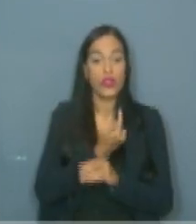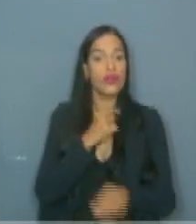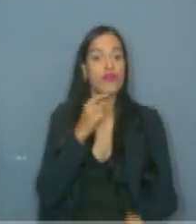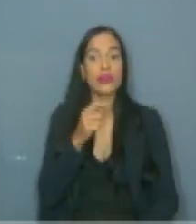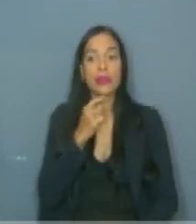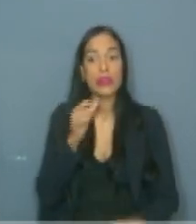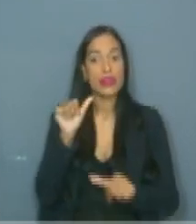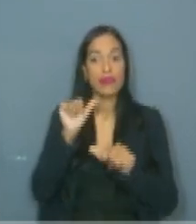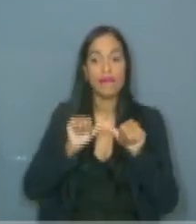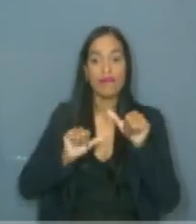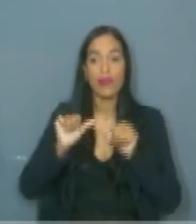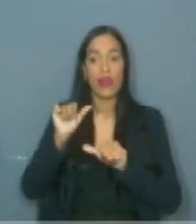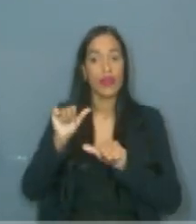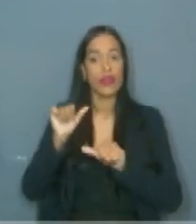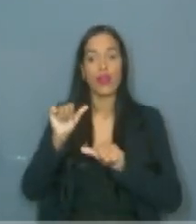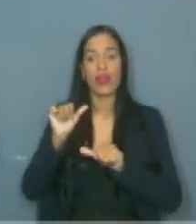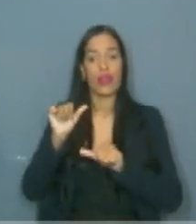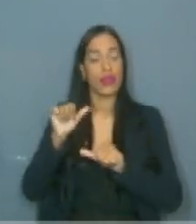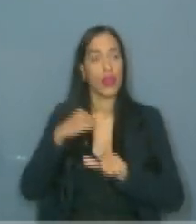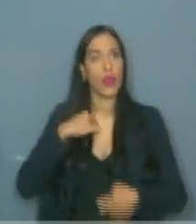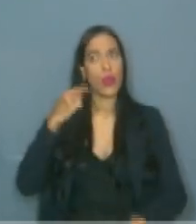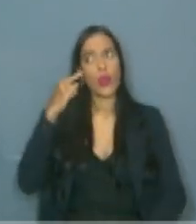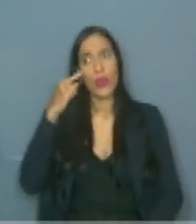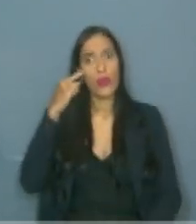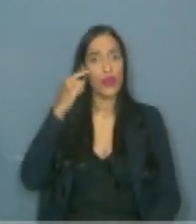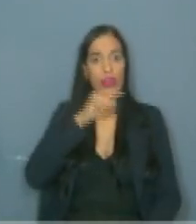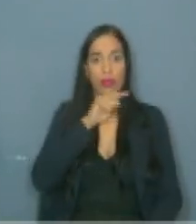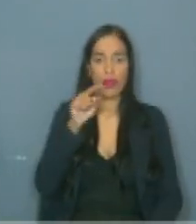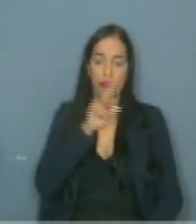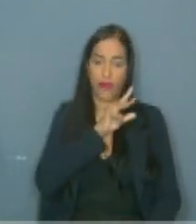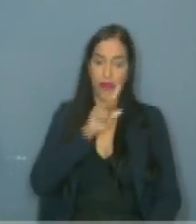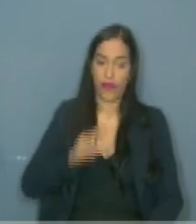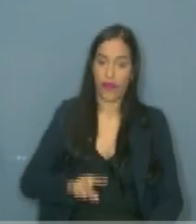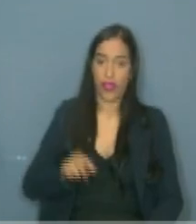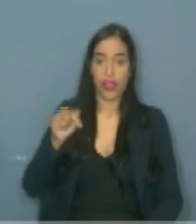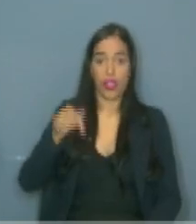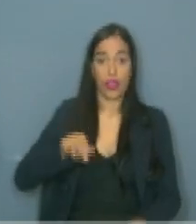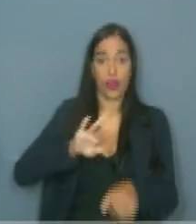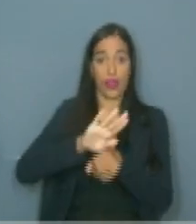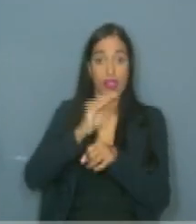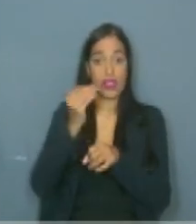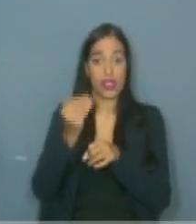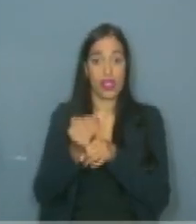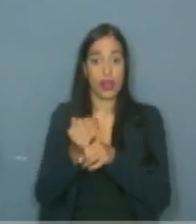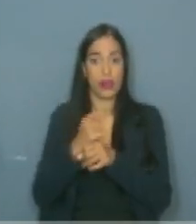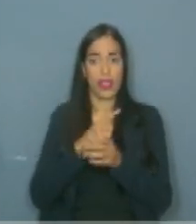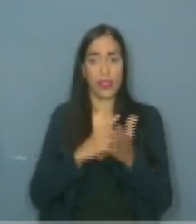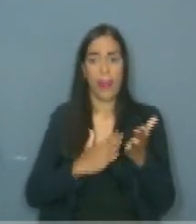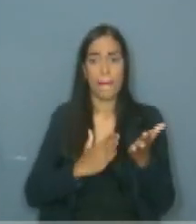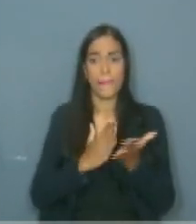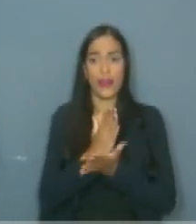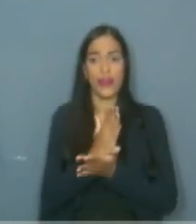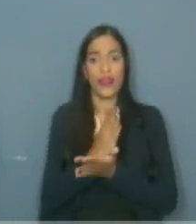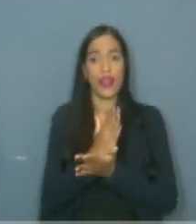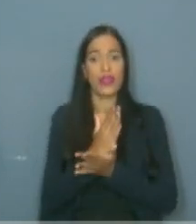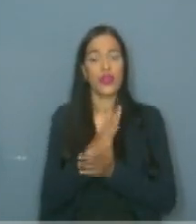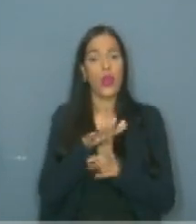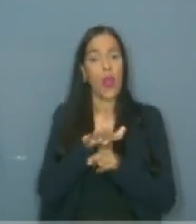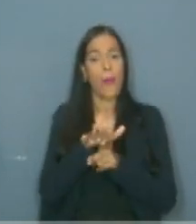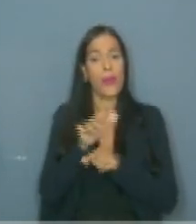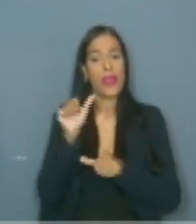possamos modificá-lo. Eu duvido que algum vereador ou vereadora desta casa hoje tenha aprovado qualquer